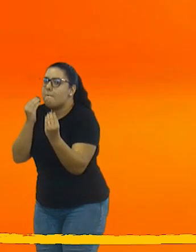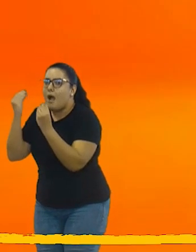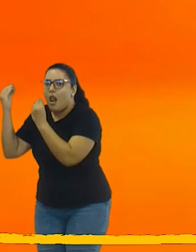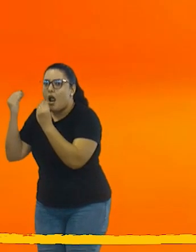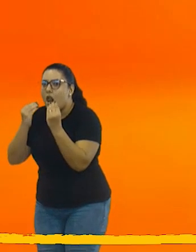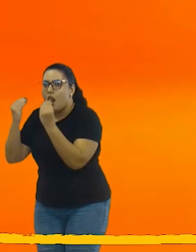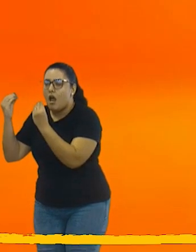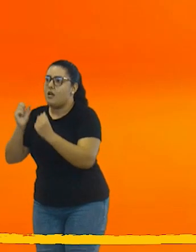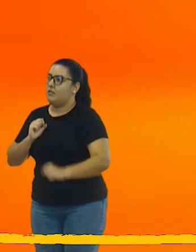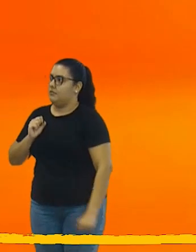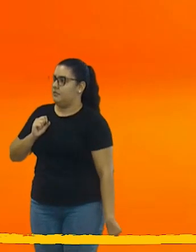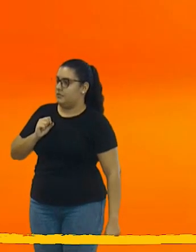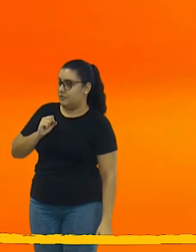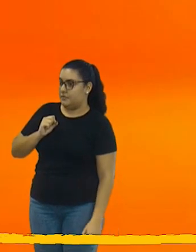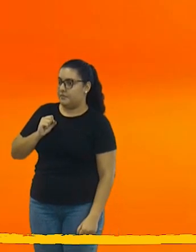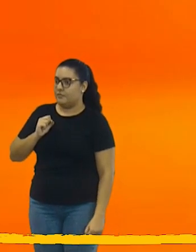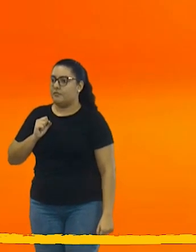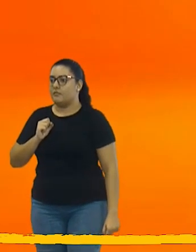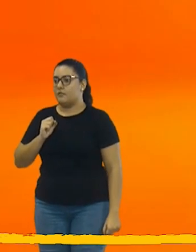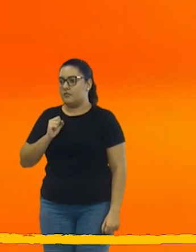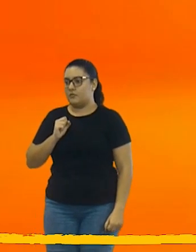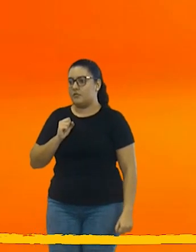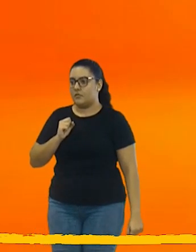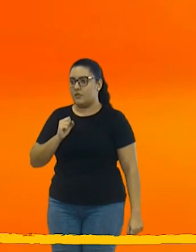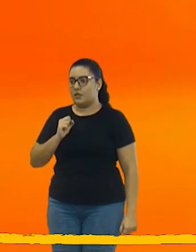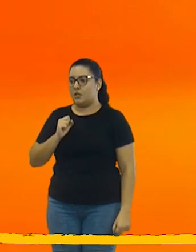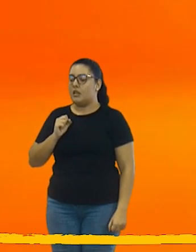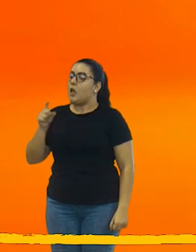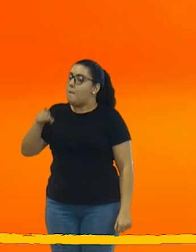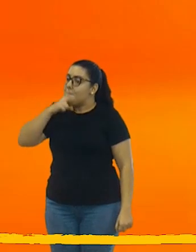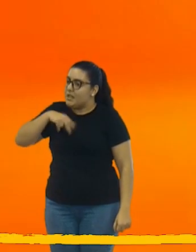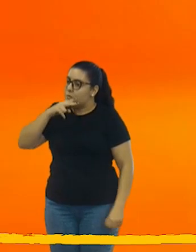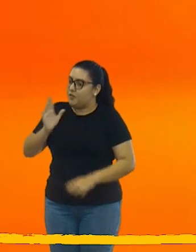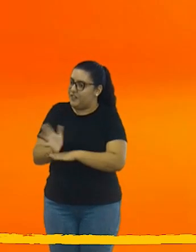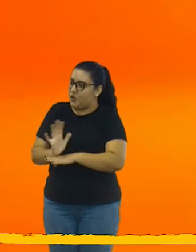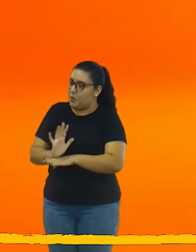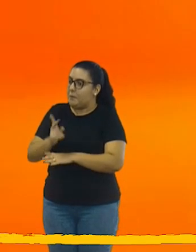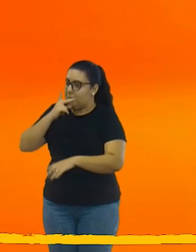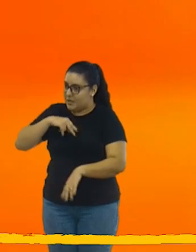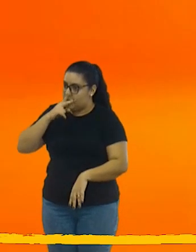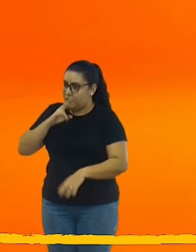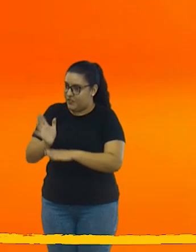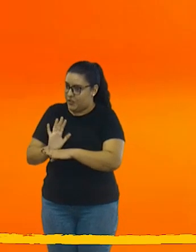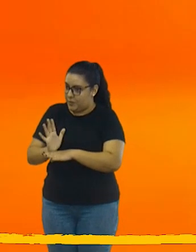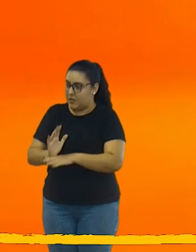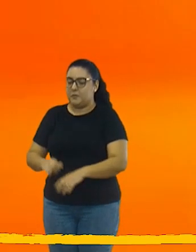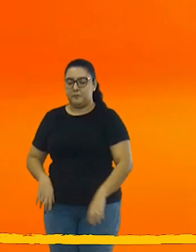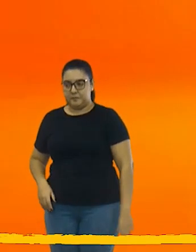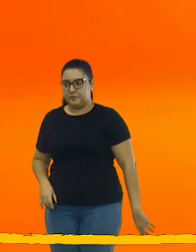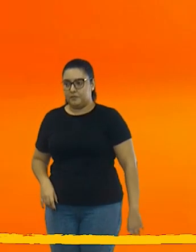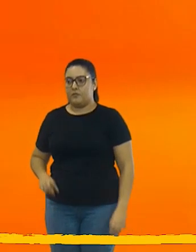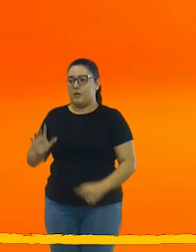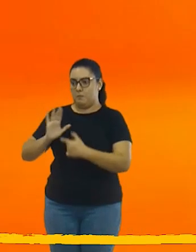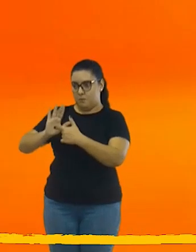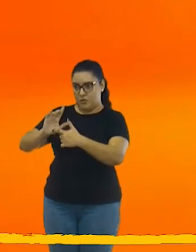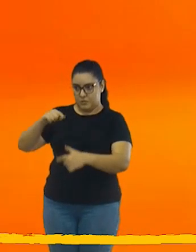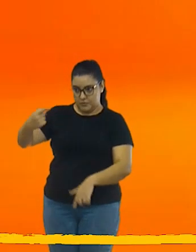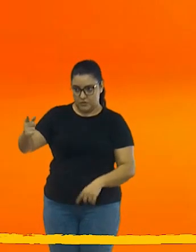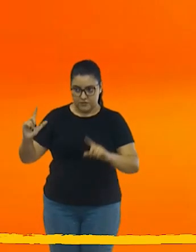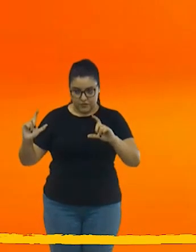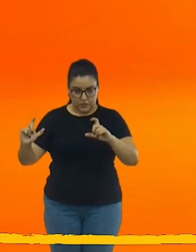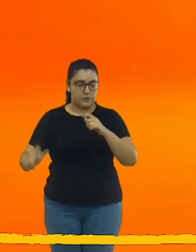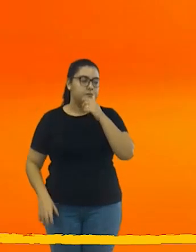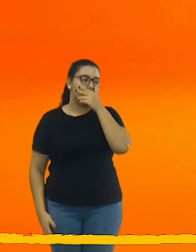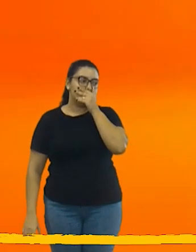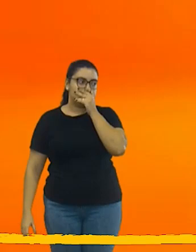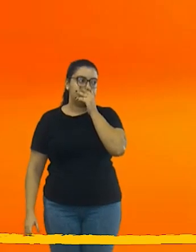desmorre gente, são ferramentas de humor, através das quais se faz a crítica social. E